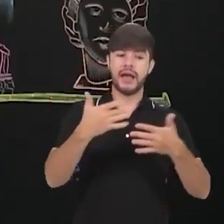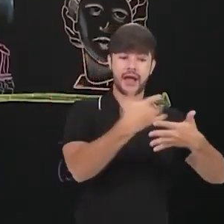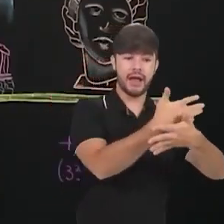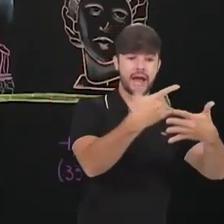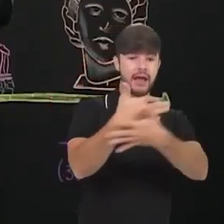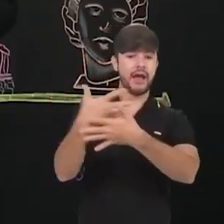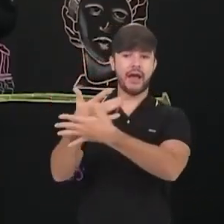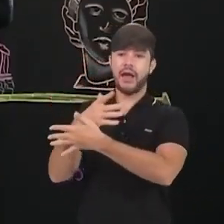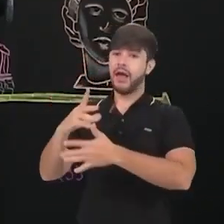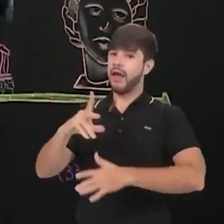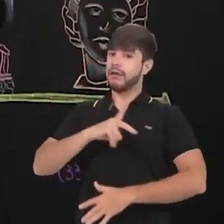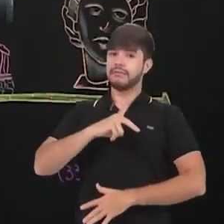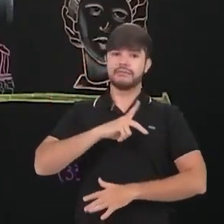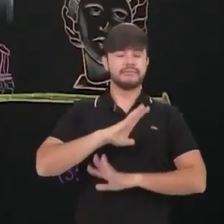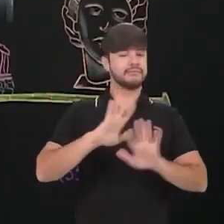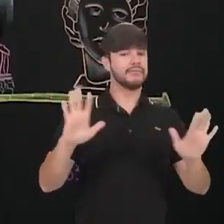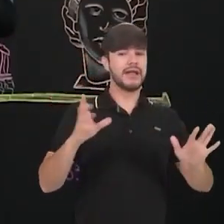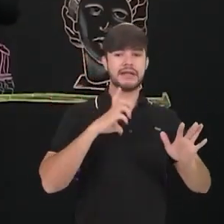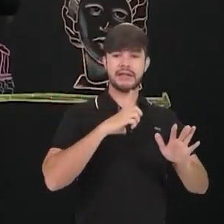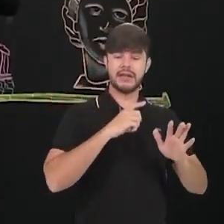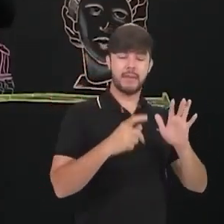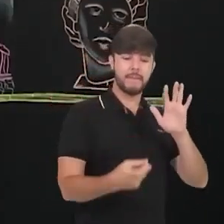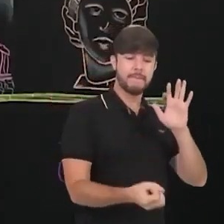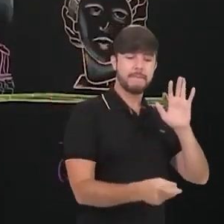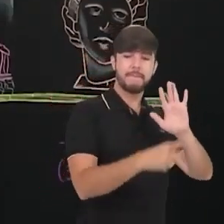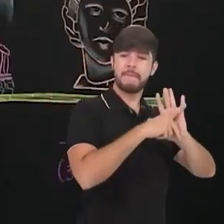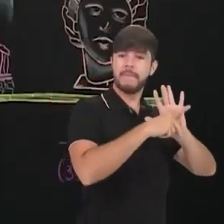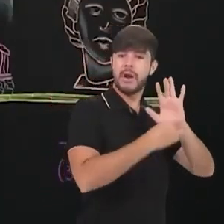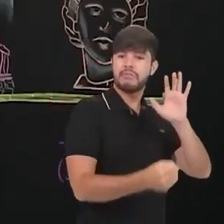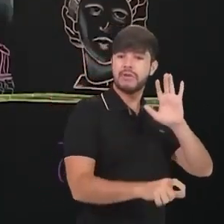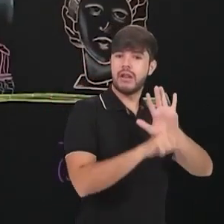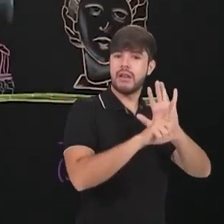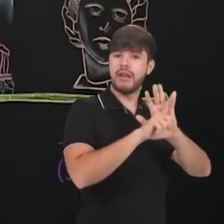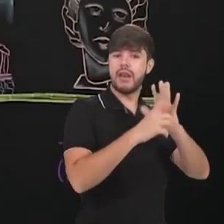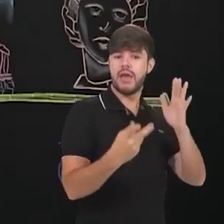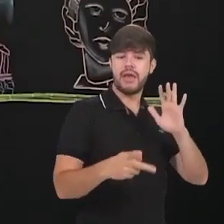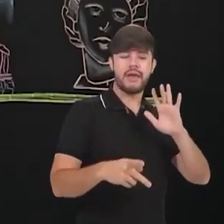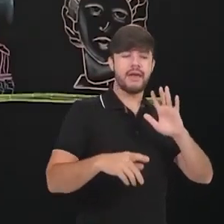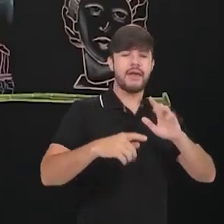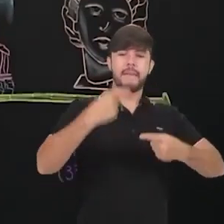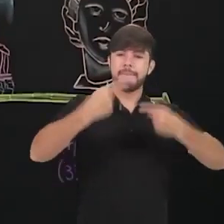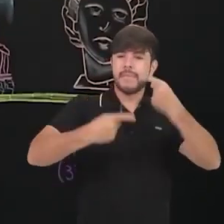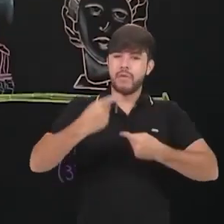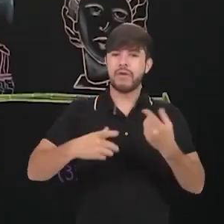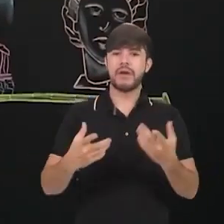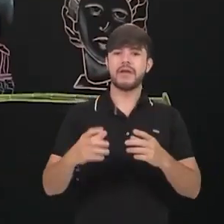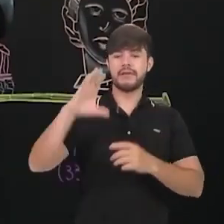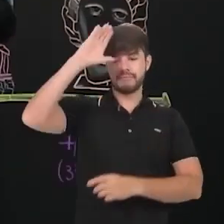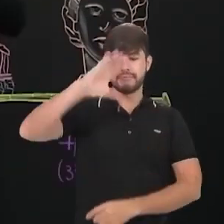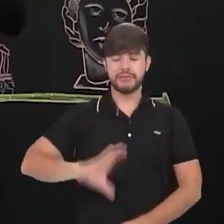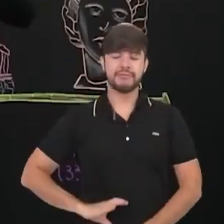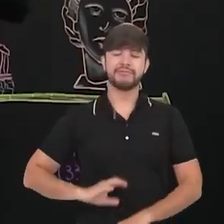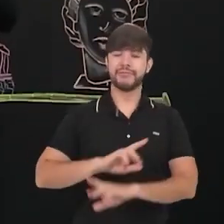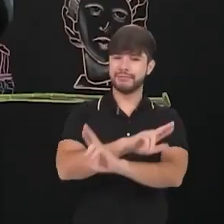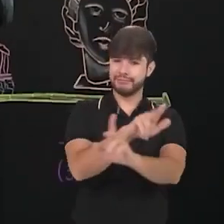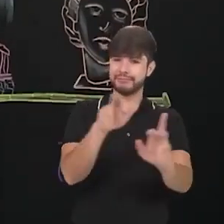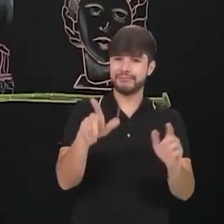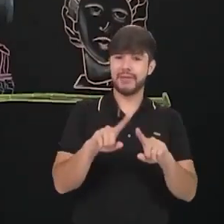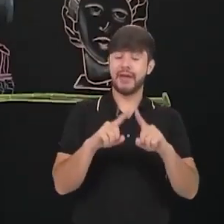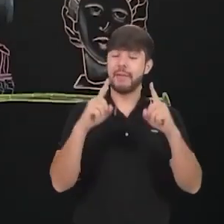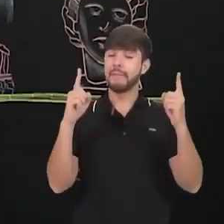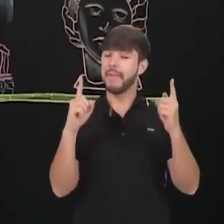universo particular. Tinha suas próprias leis, tinha sua própria política, sua própria cidadania. Mas, apesar